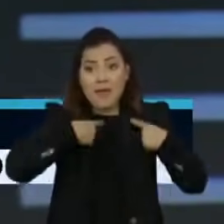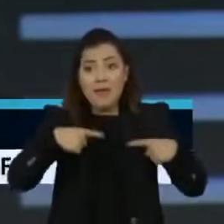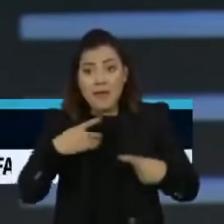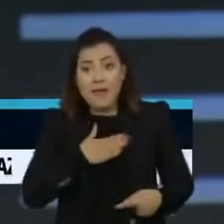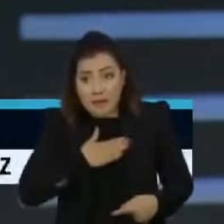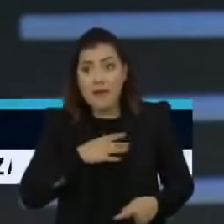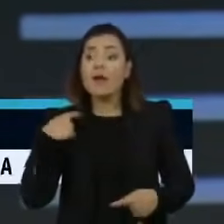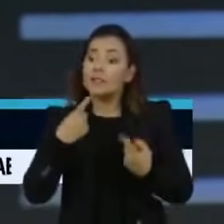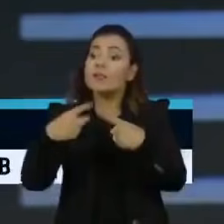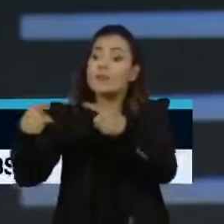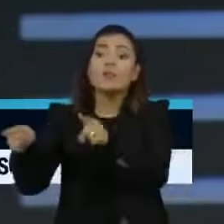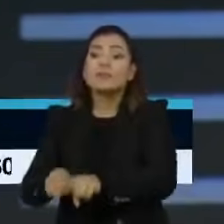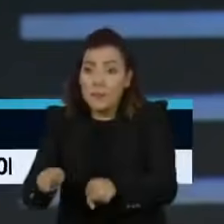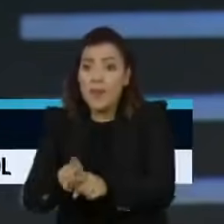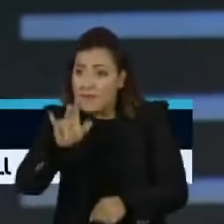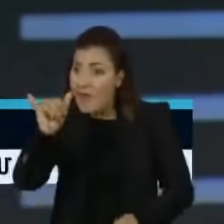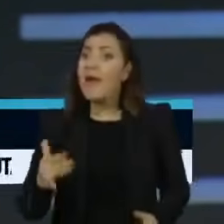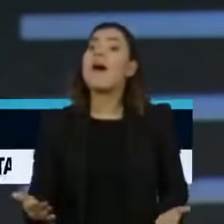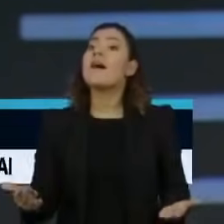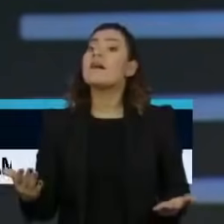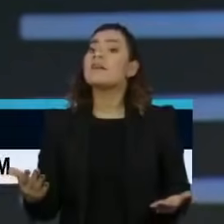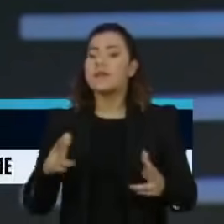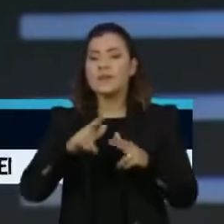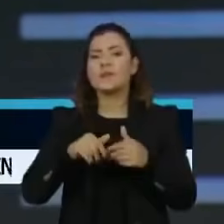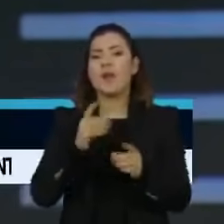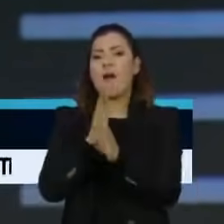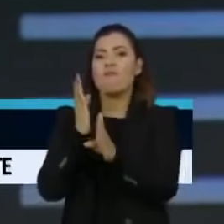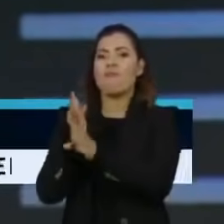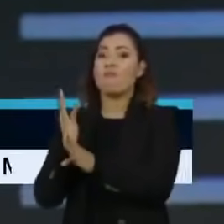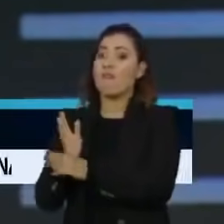no meu pé nós vamos pegar no pé de um monte de gente aí a operação abafa